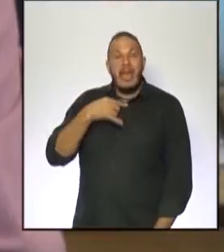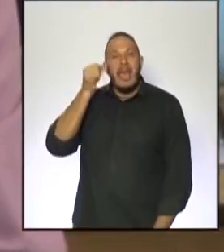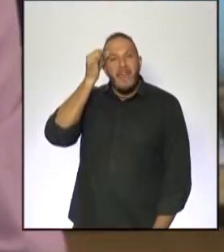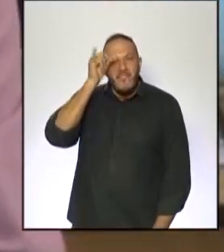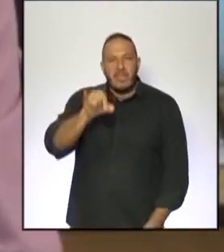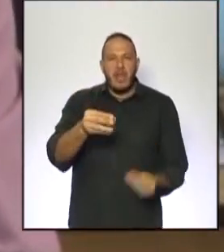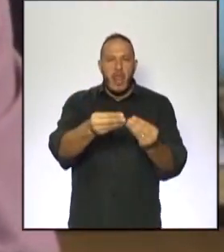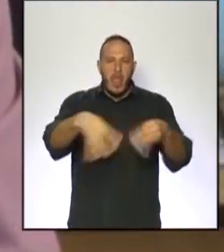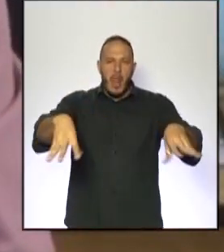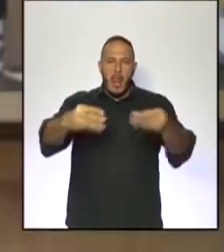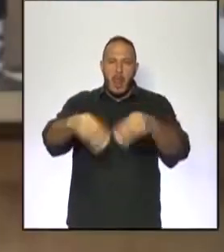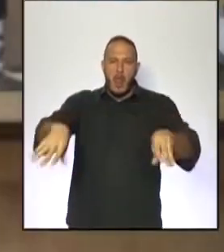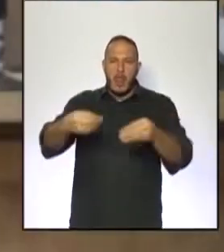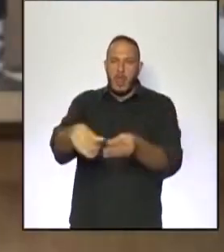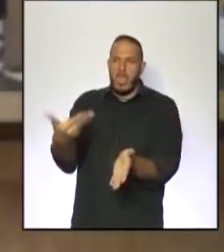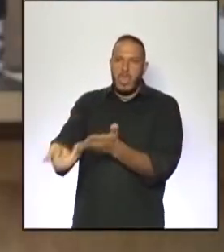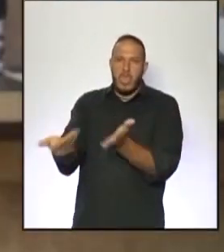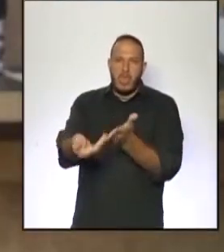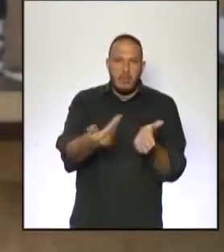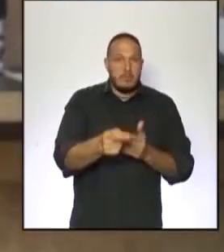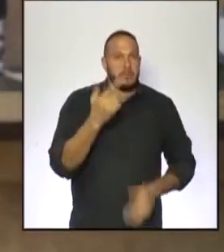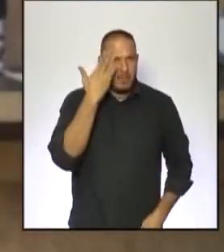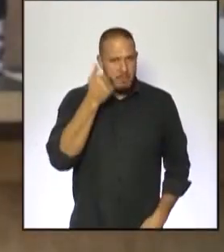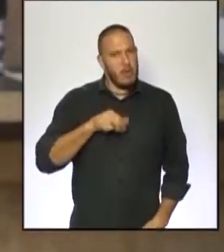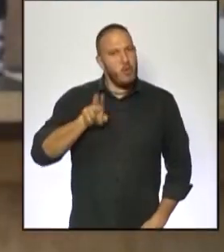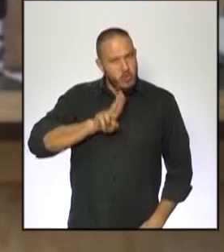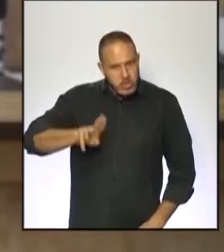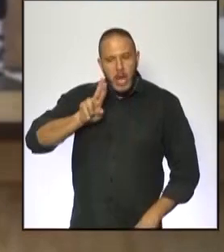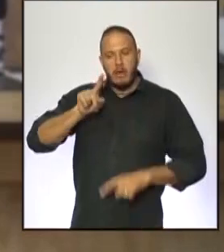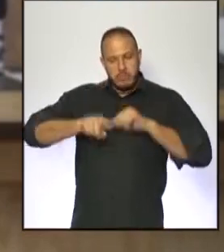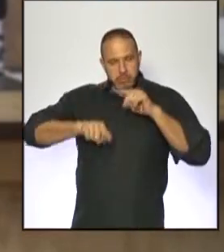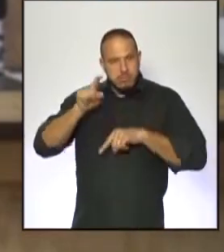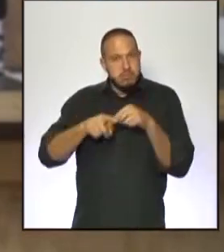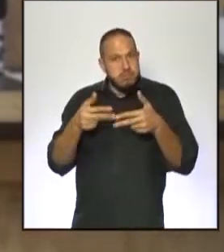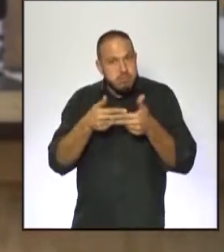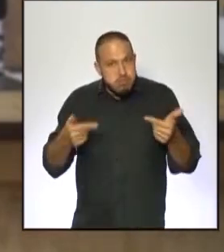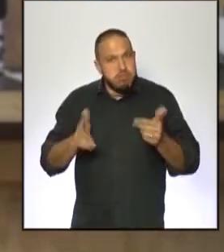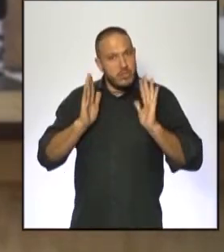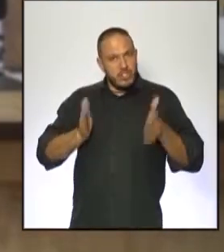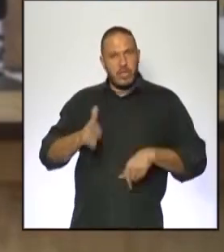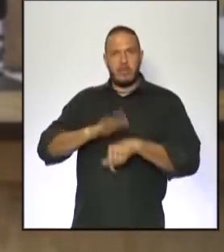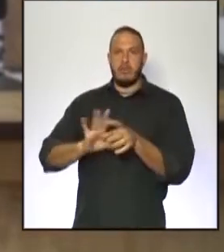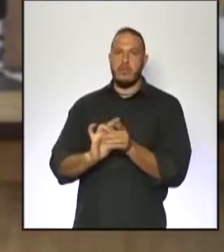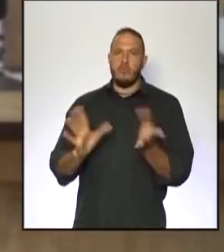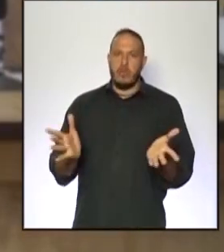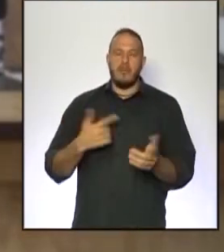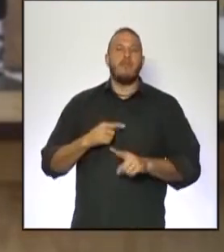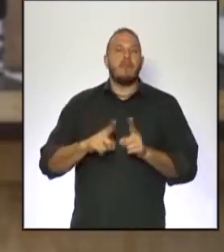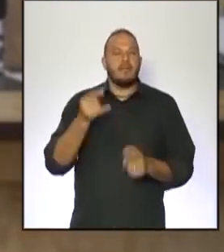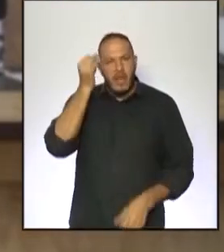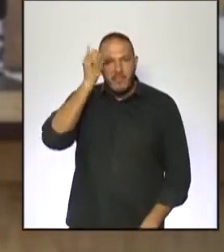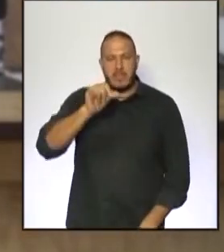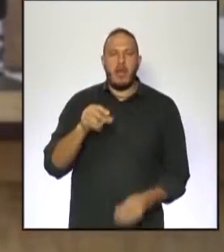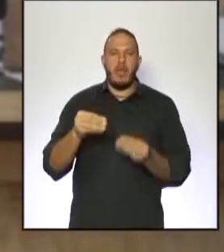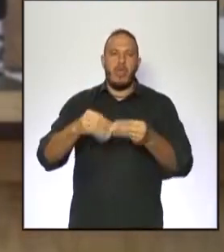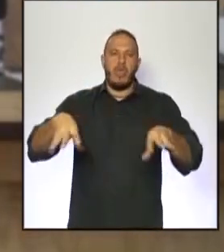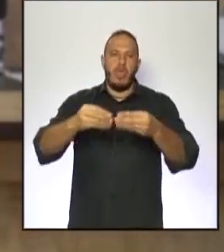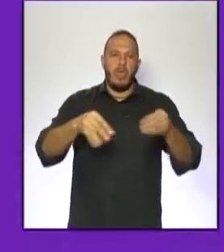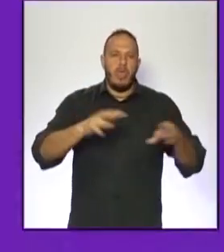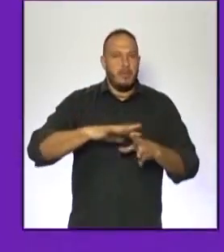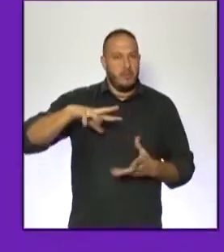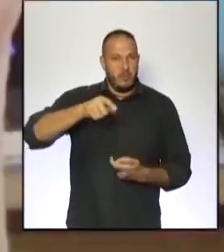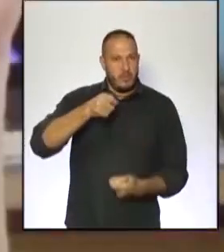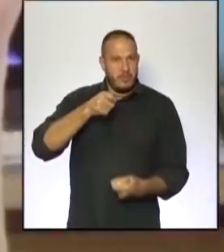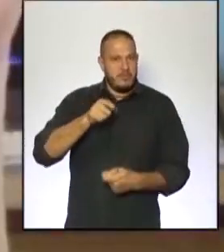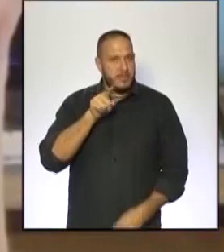o desperdício. Saber usar os recursos que estão disponíveis, sem desperdício.